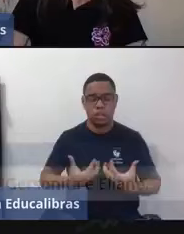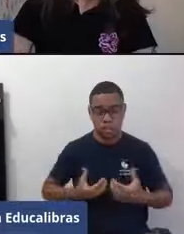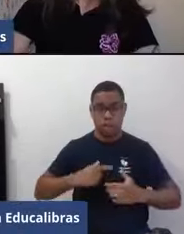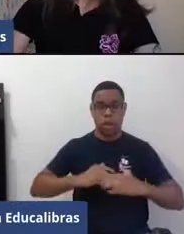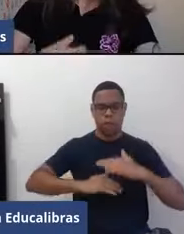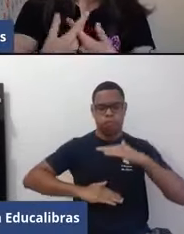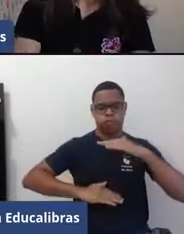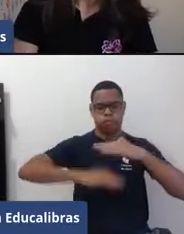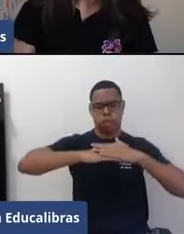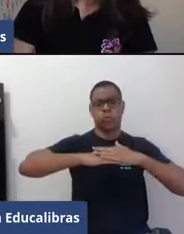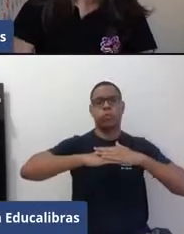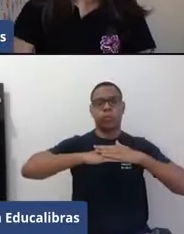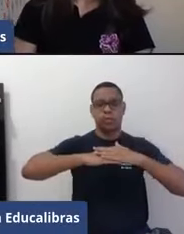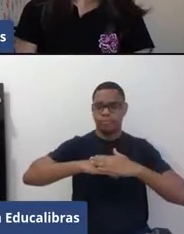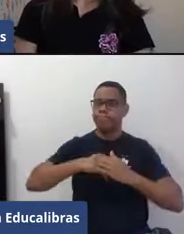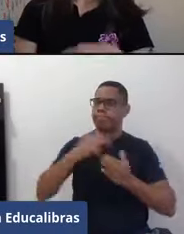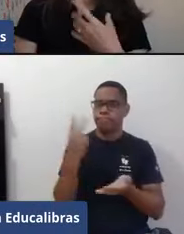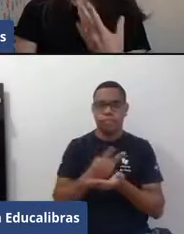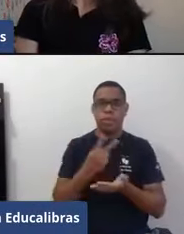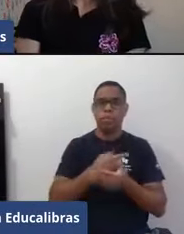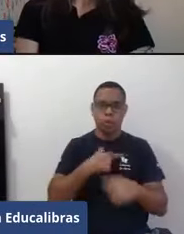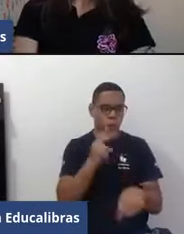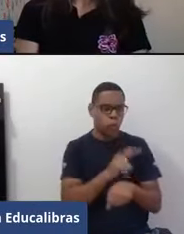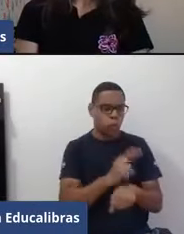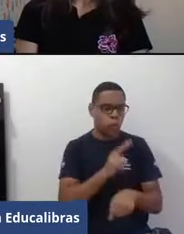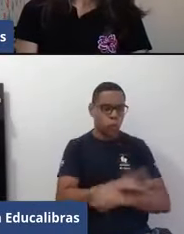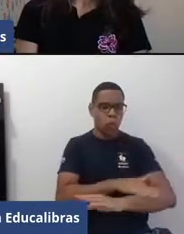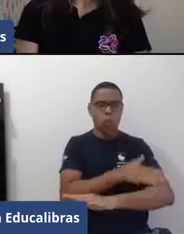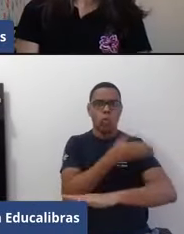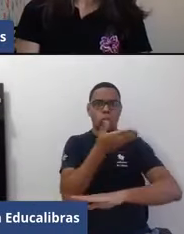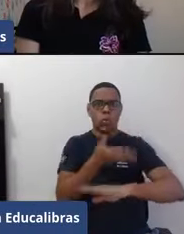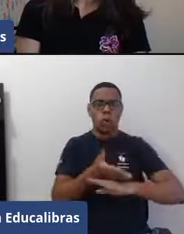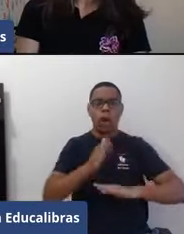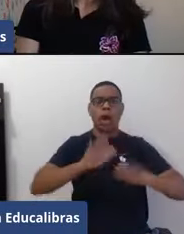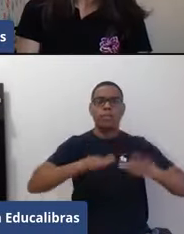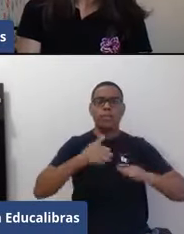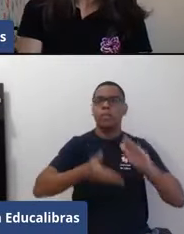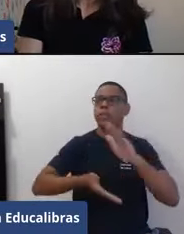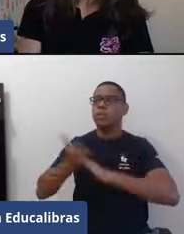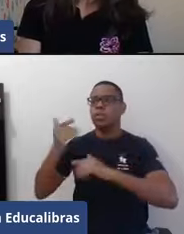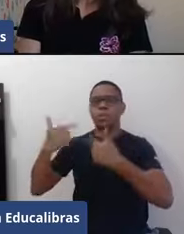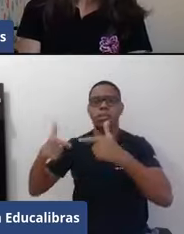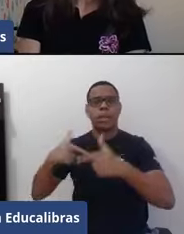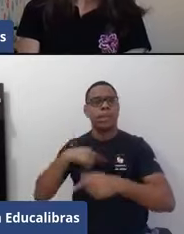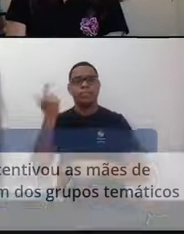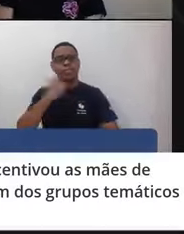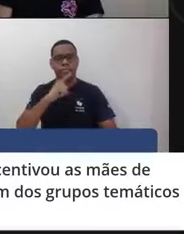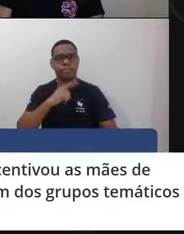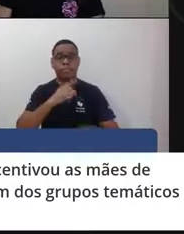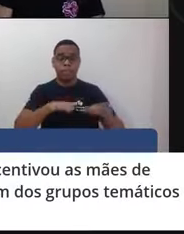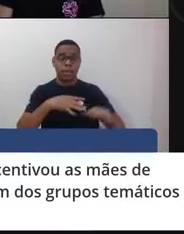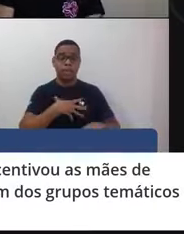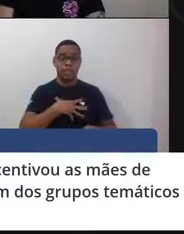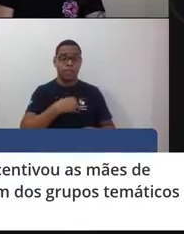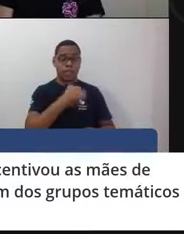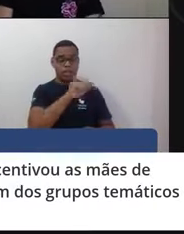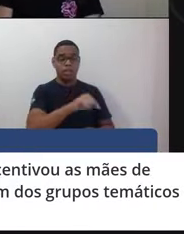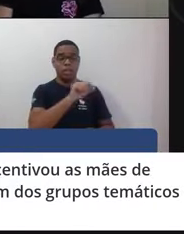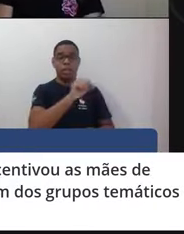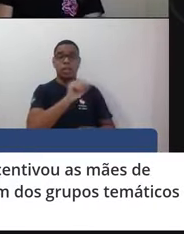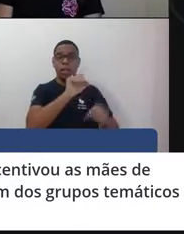né? É 100% de dedicação, muitas não conseguem sair de casa para trabalhar, dependendo do grau de dependência do seu filho ou da